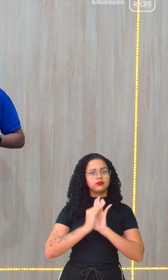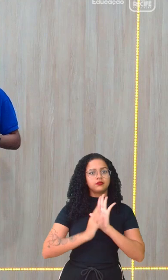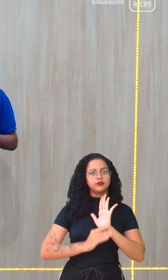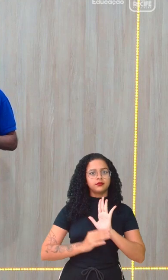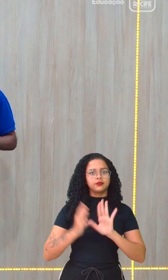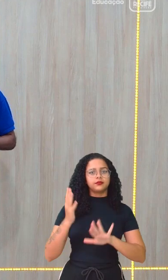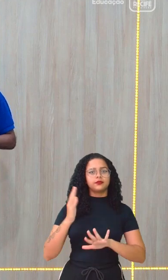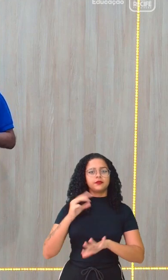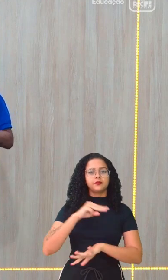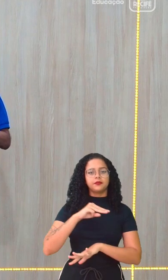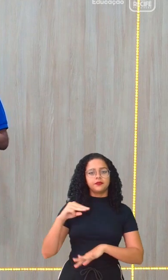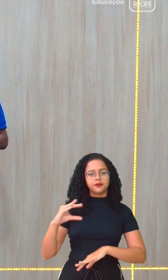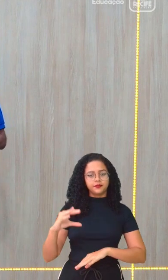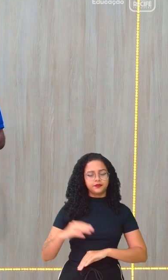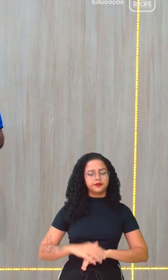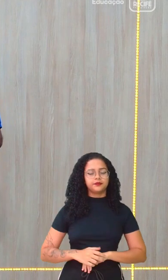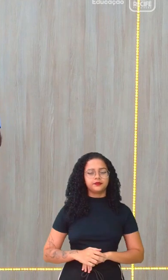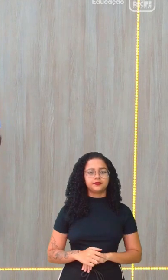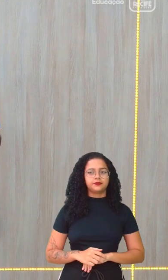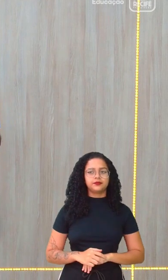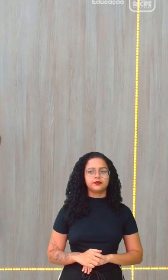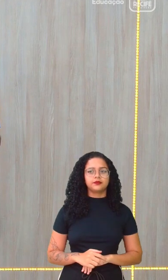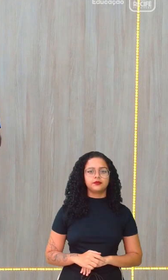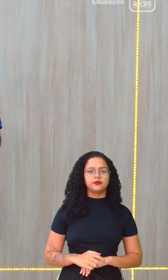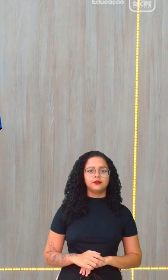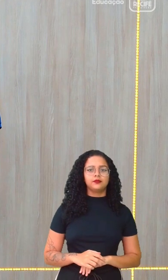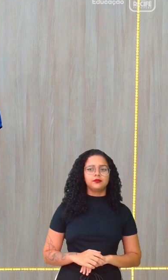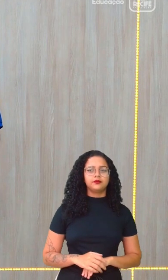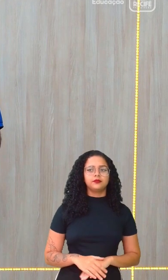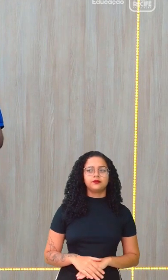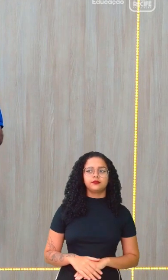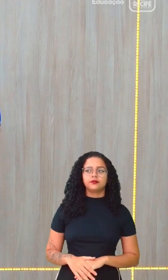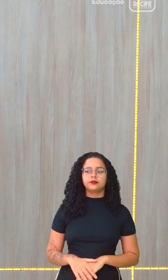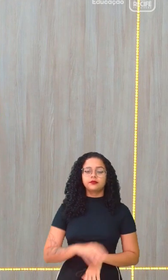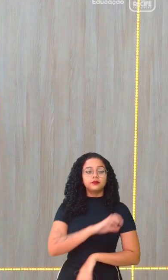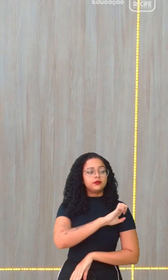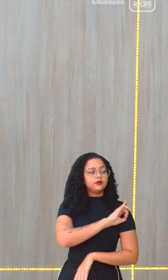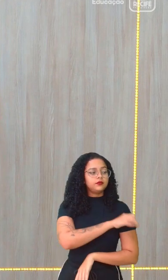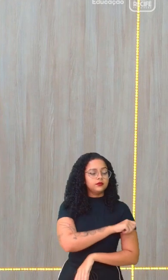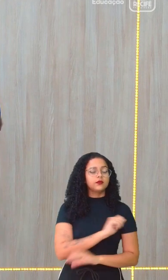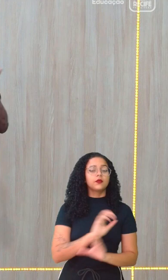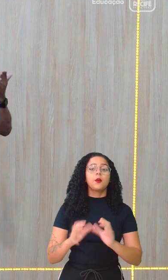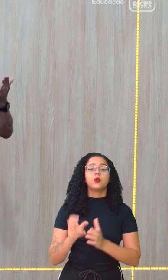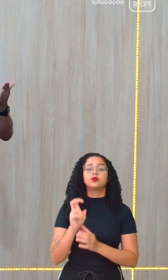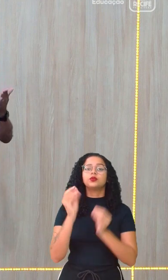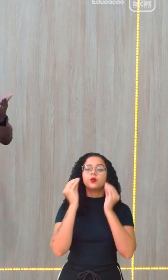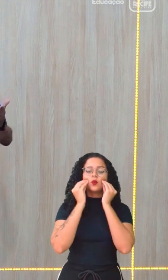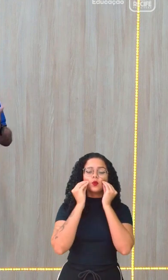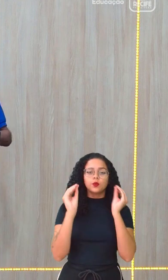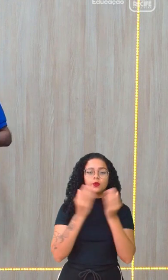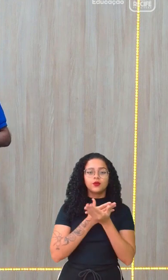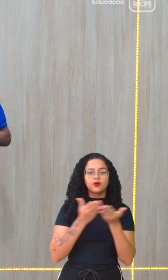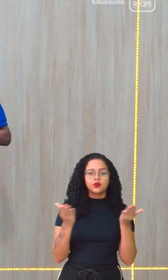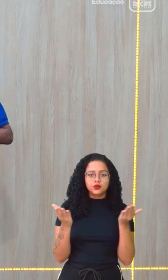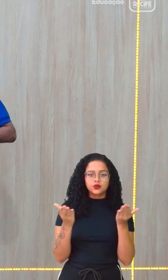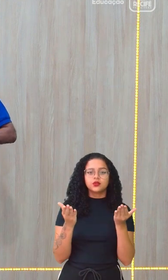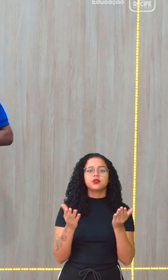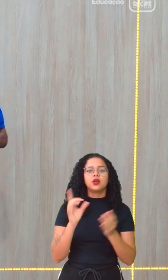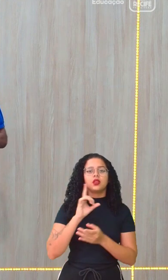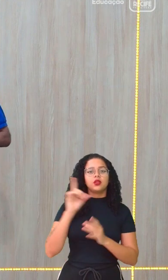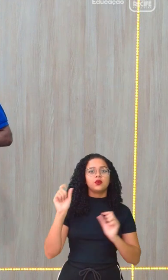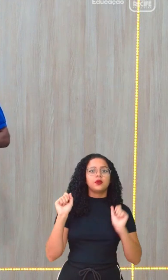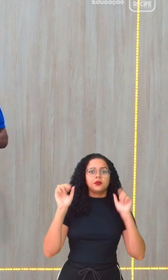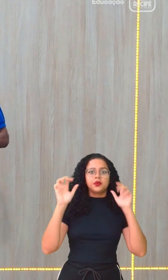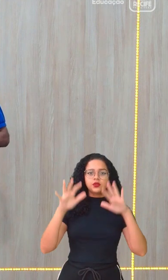de mínimo múltiplo comum. Então, já 5, módulo 5, um cheirinho para vocês, que Deus